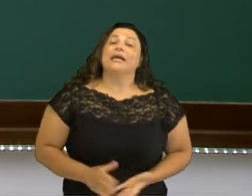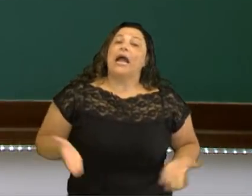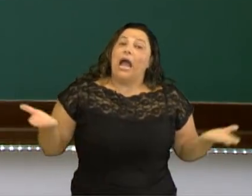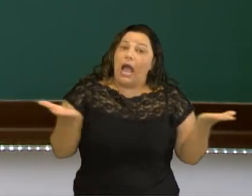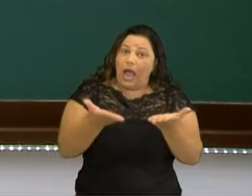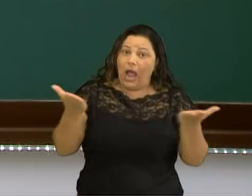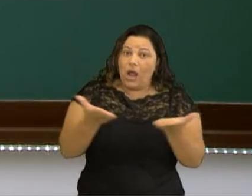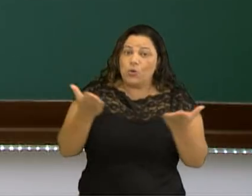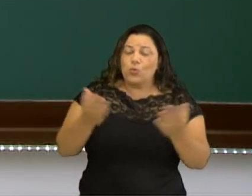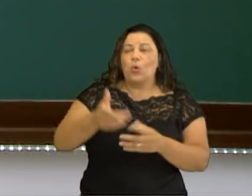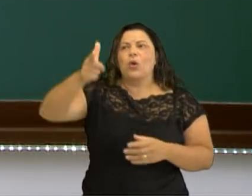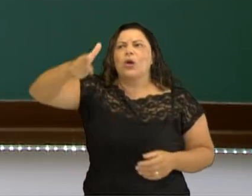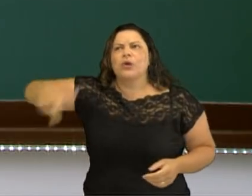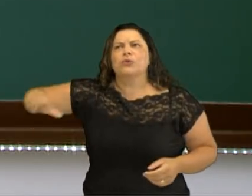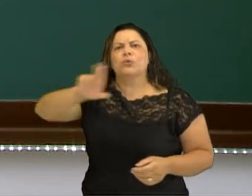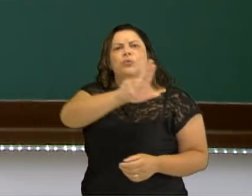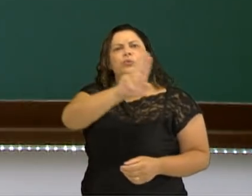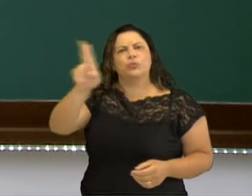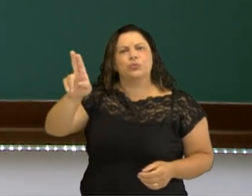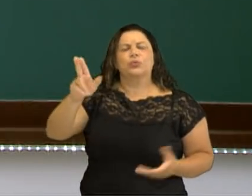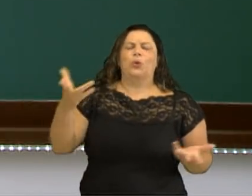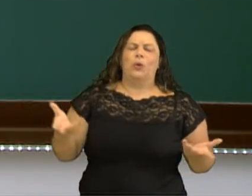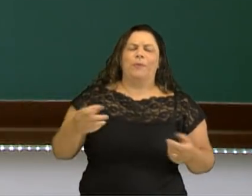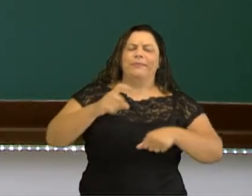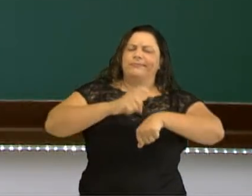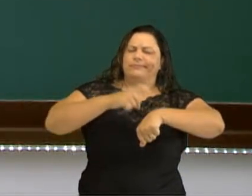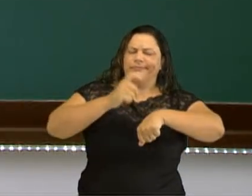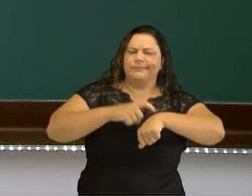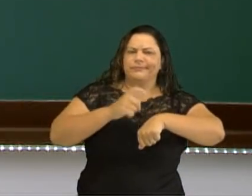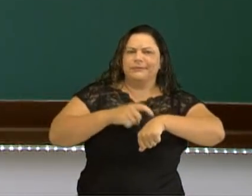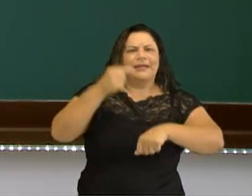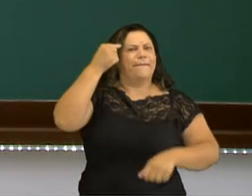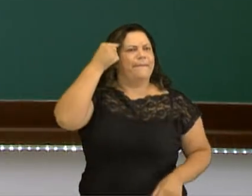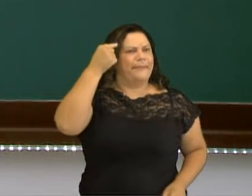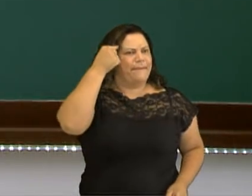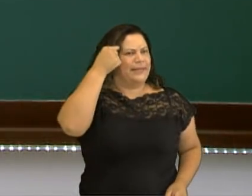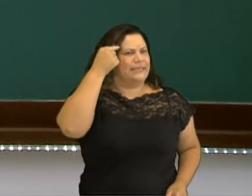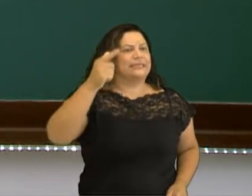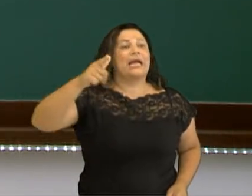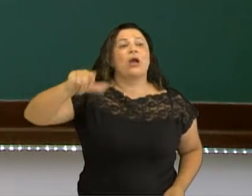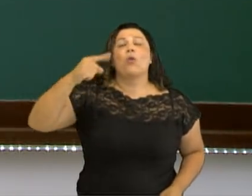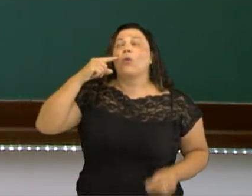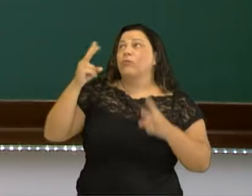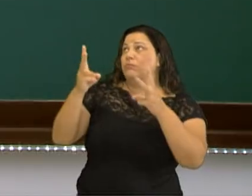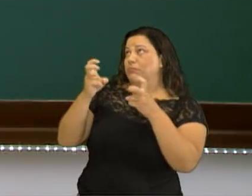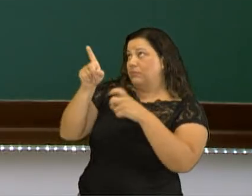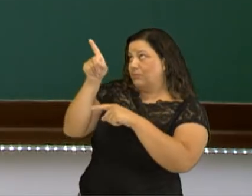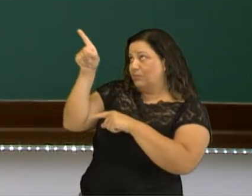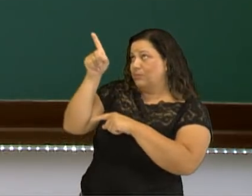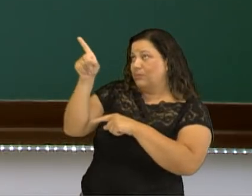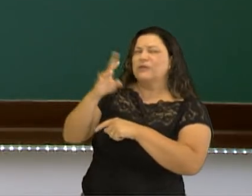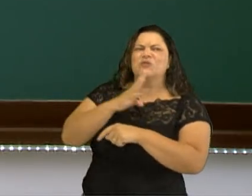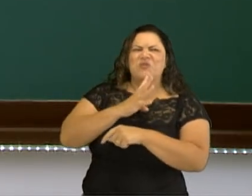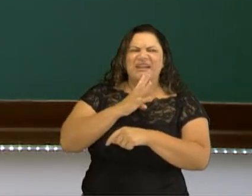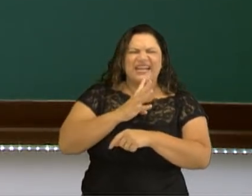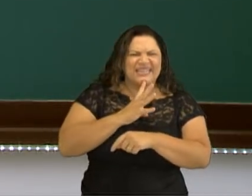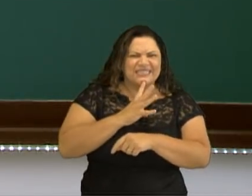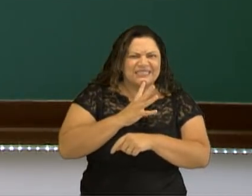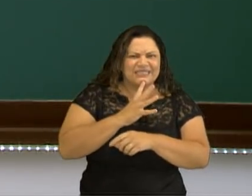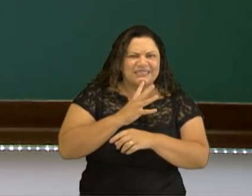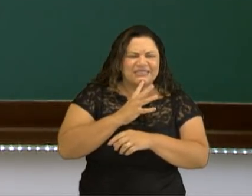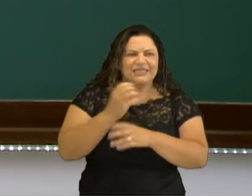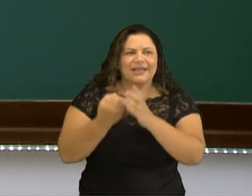vai falar sobre um outro nome. Vou dar mais um tempo para você pensar aí sobre esse outro organismo. Você conhece essa planta?